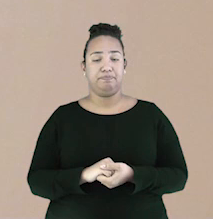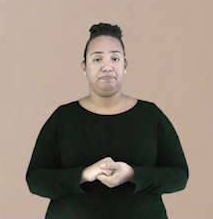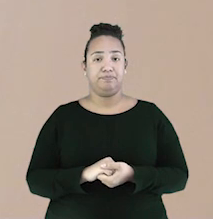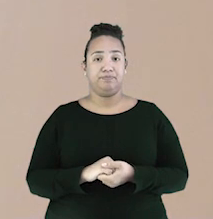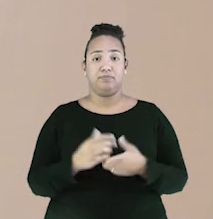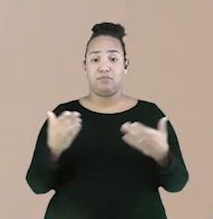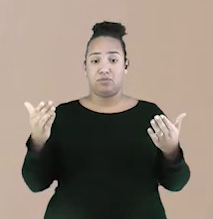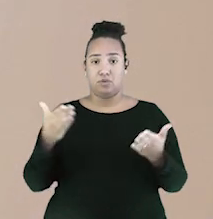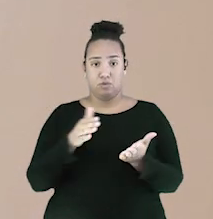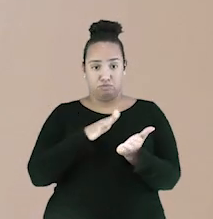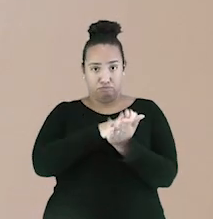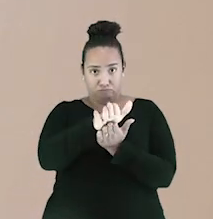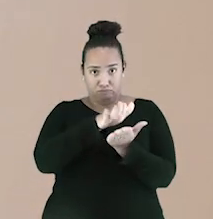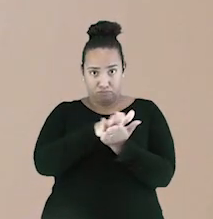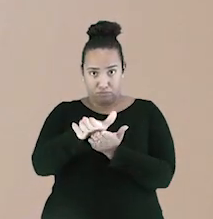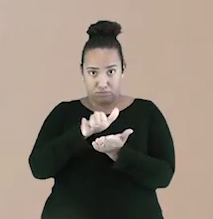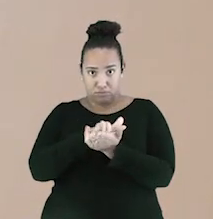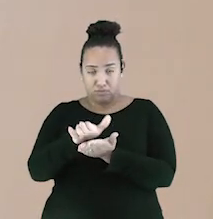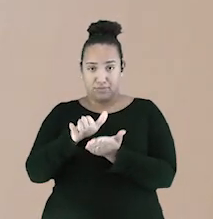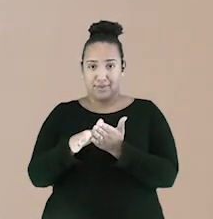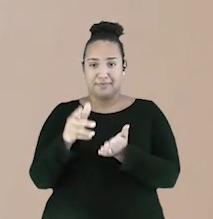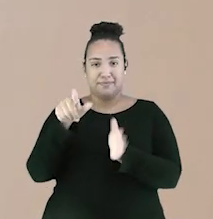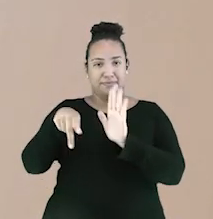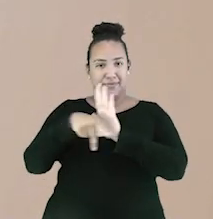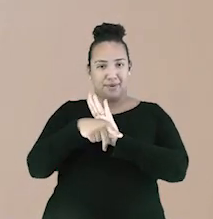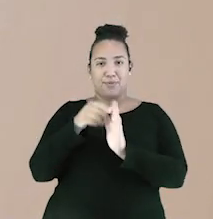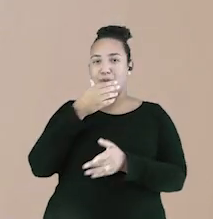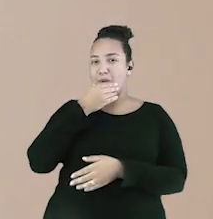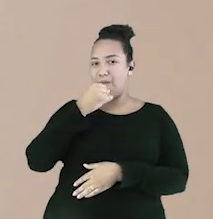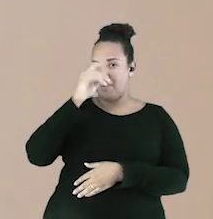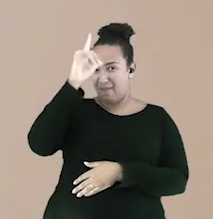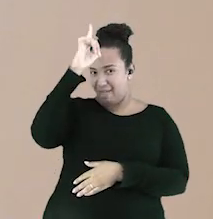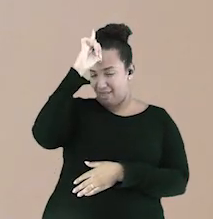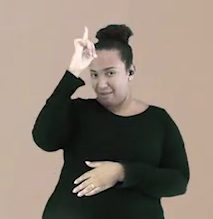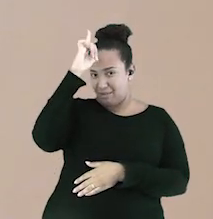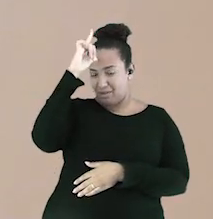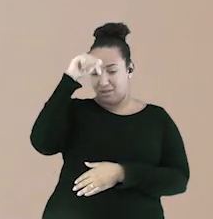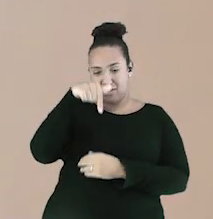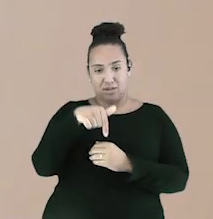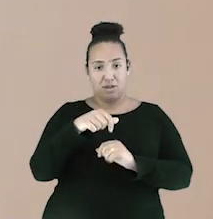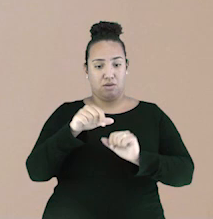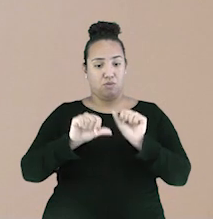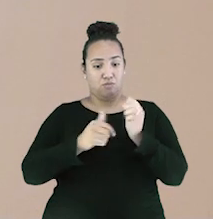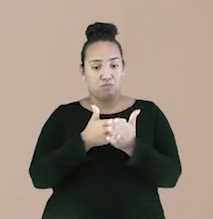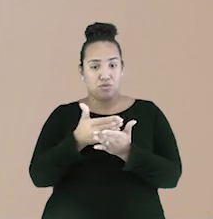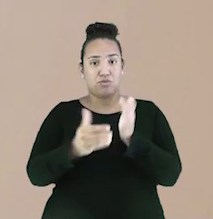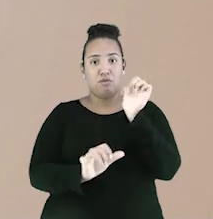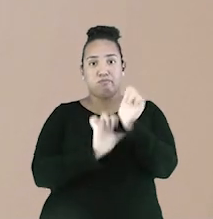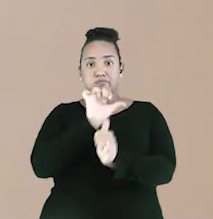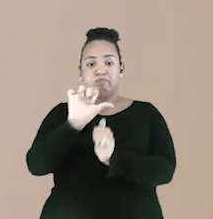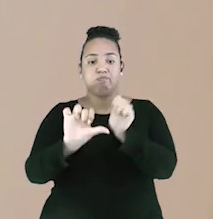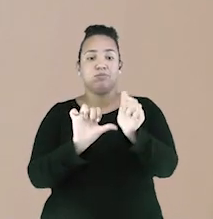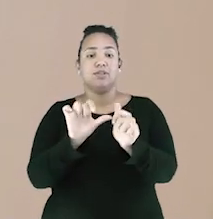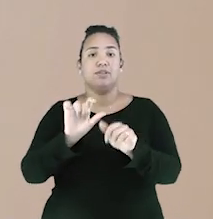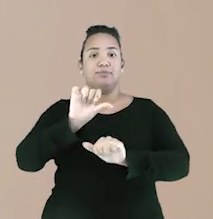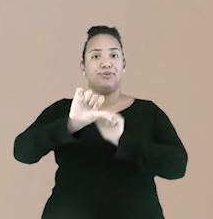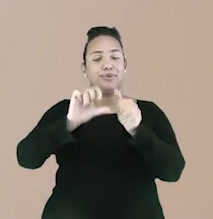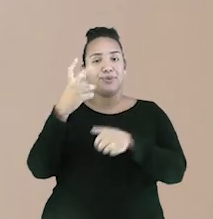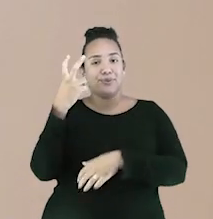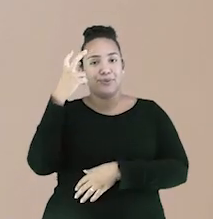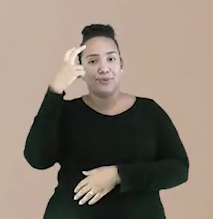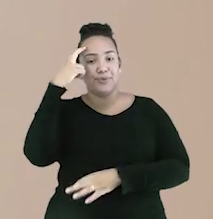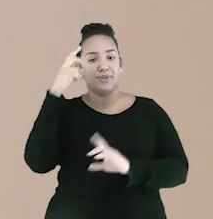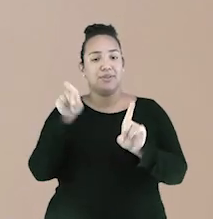alemão Gutenberg ocorreu no século XV e resultou em uma grande revolução que transformou a cultura e a sociedade